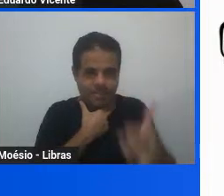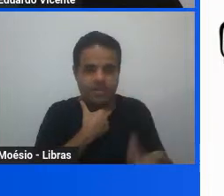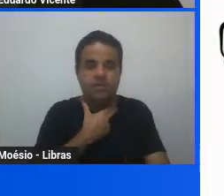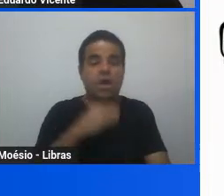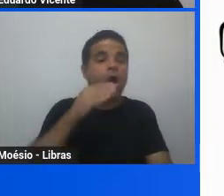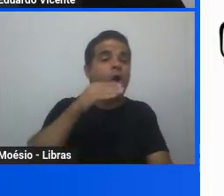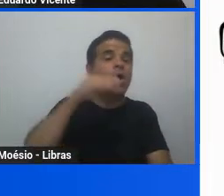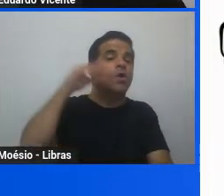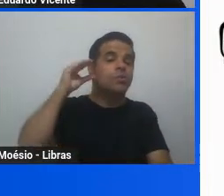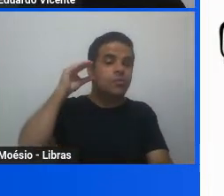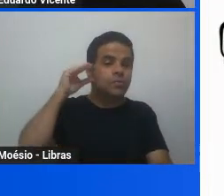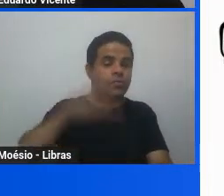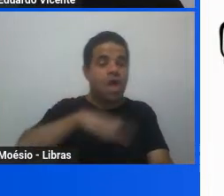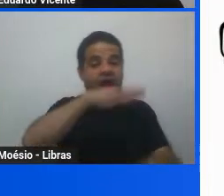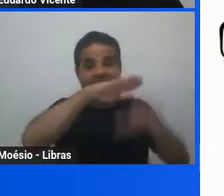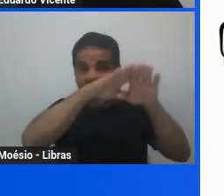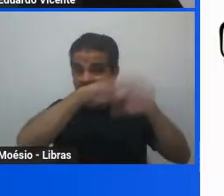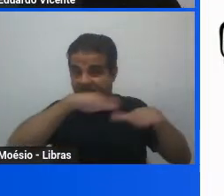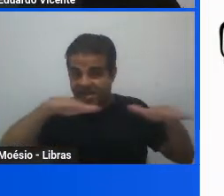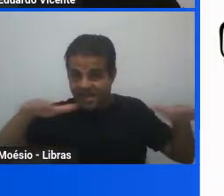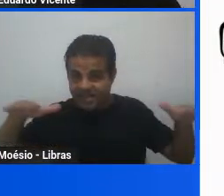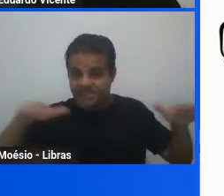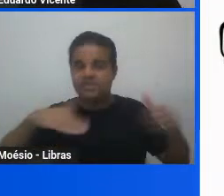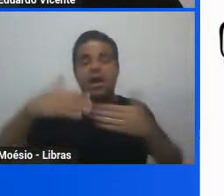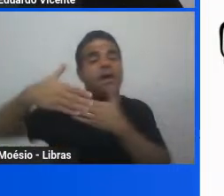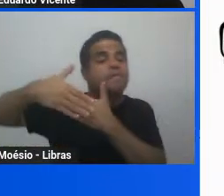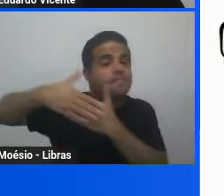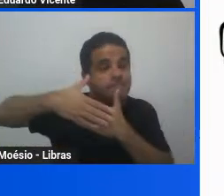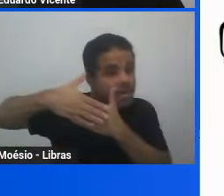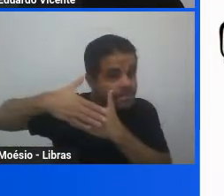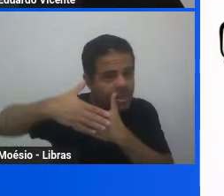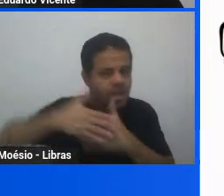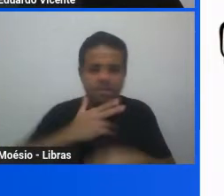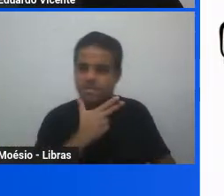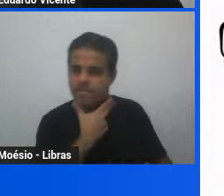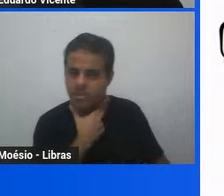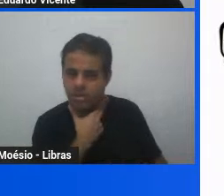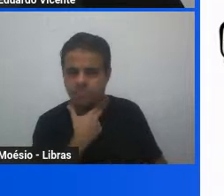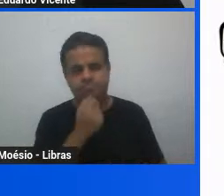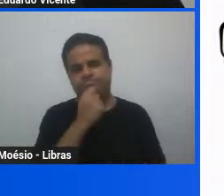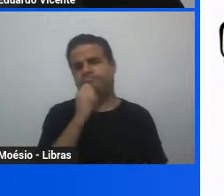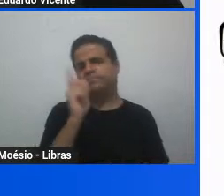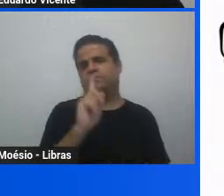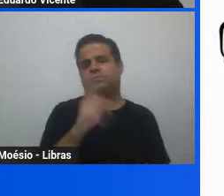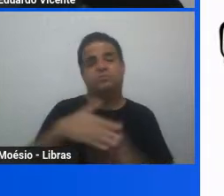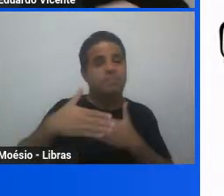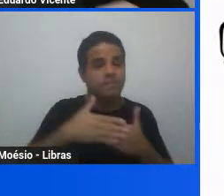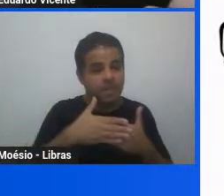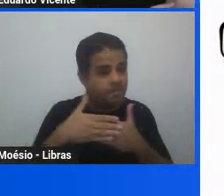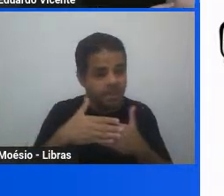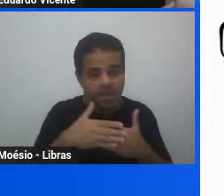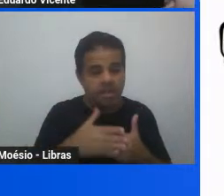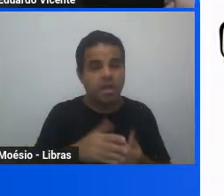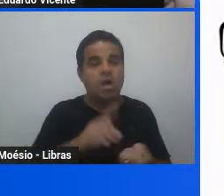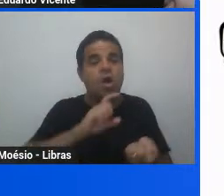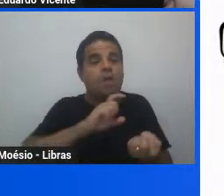adulto, na criança e bebê. No pescoço? Não. No bebê, no bracinho,